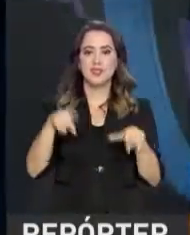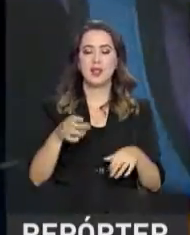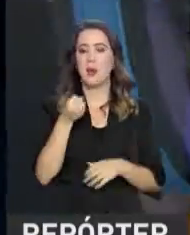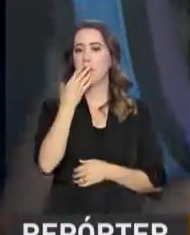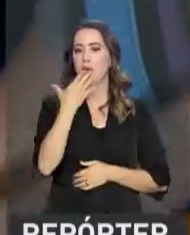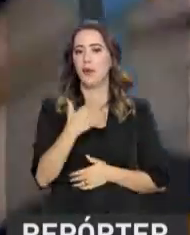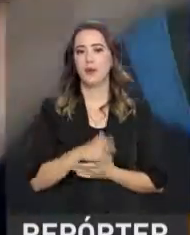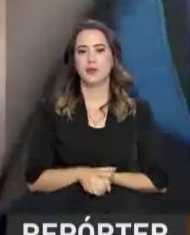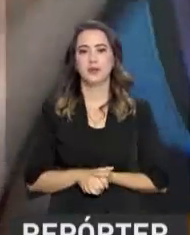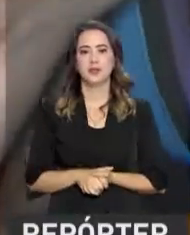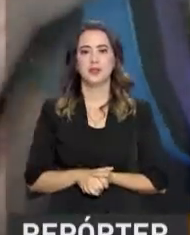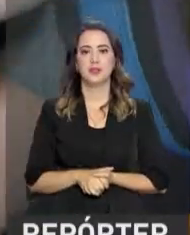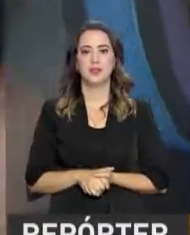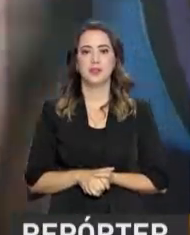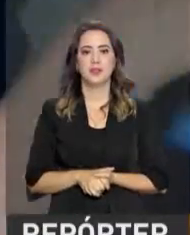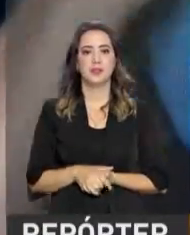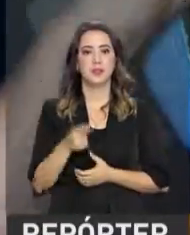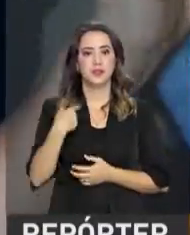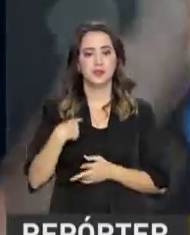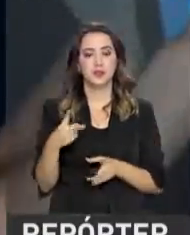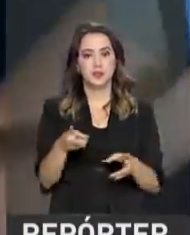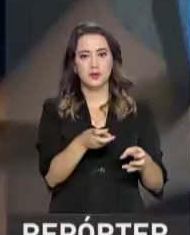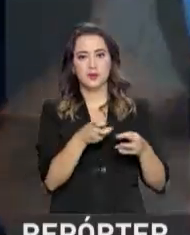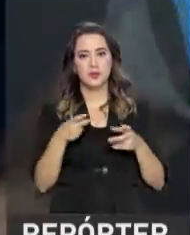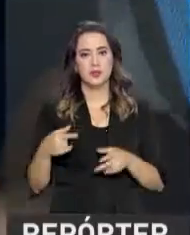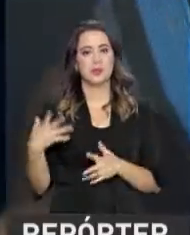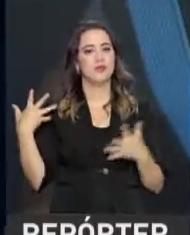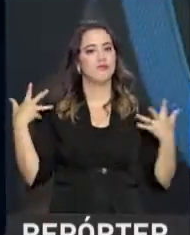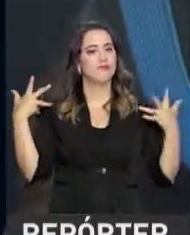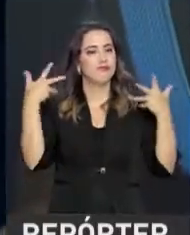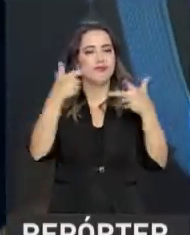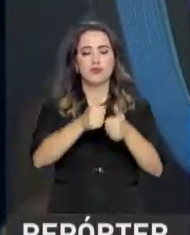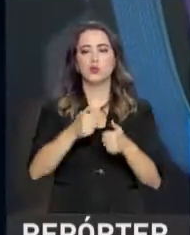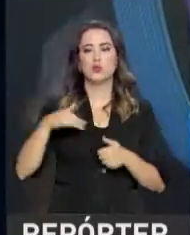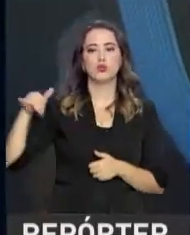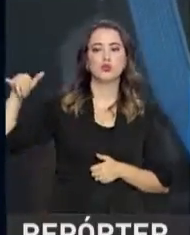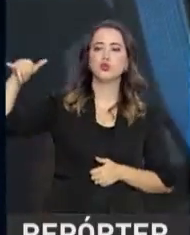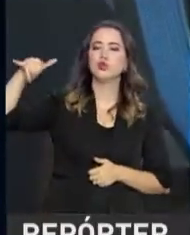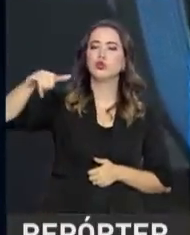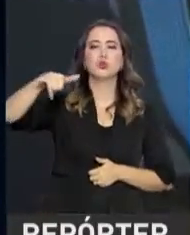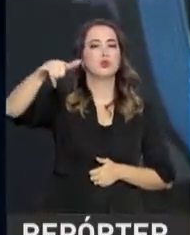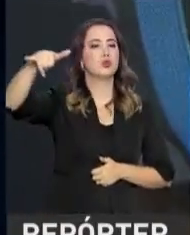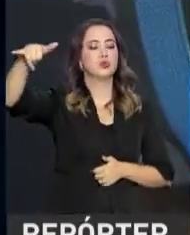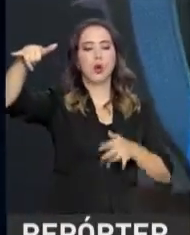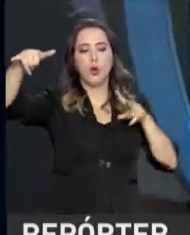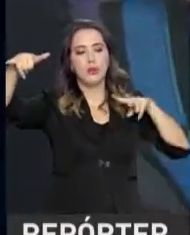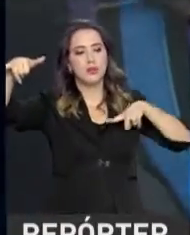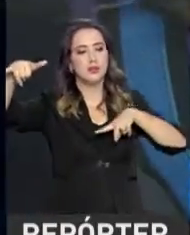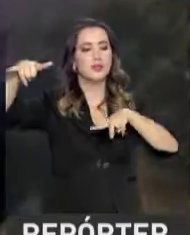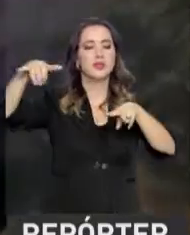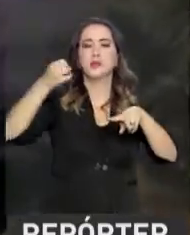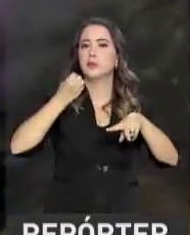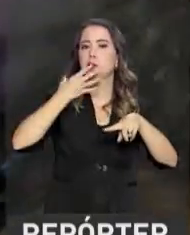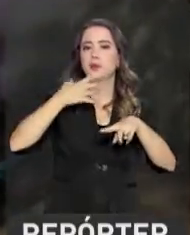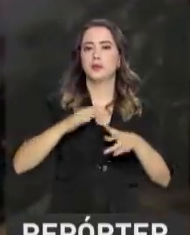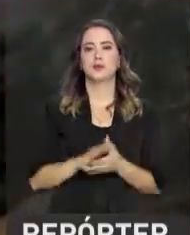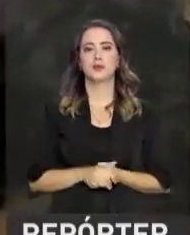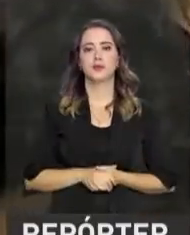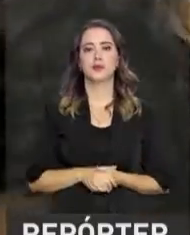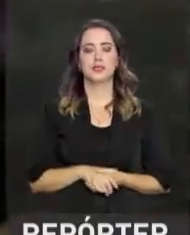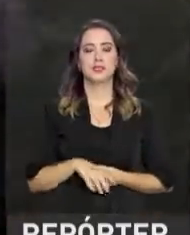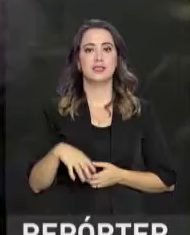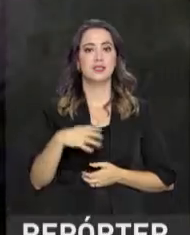demais. Sim, é ver tanta coisa bonita assim do alto. Mesmo sendo virtual, é muito bom. Eu fiz uma